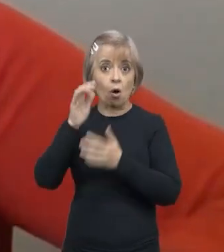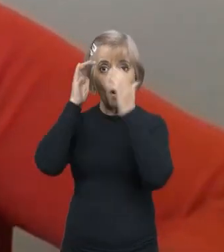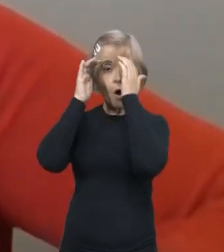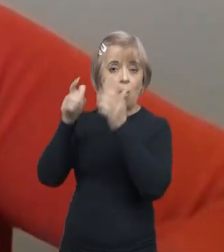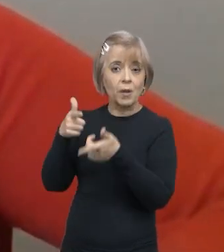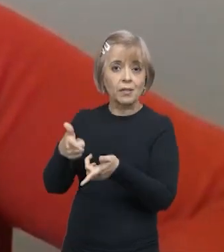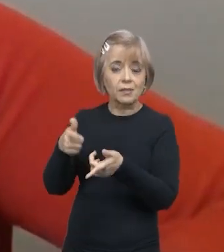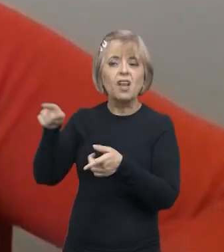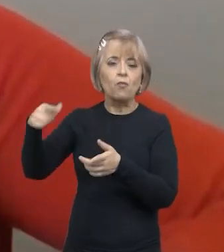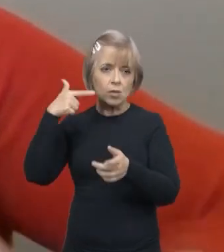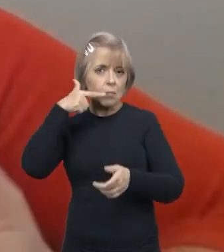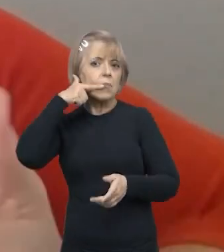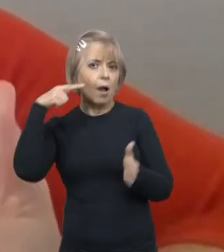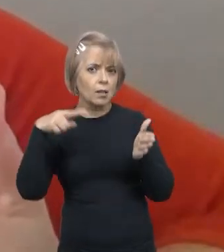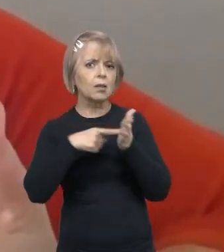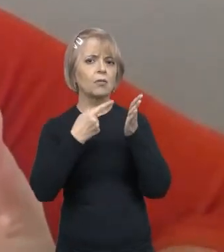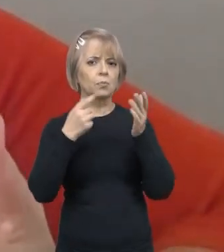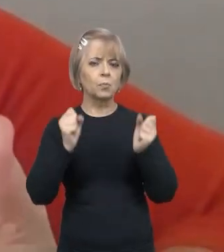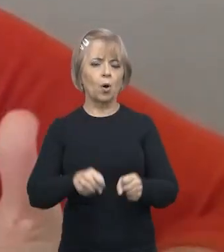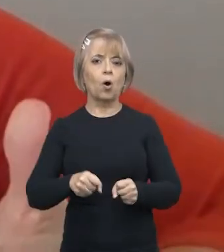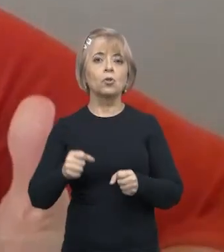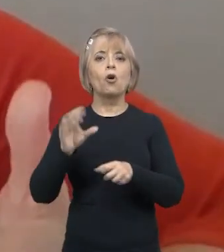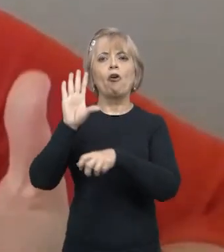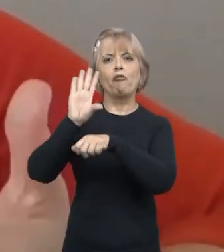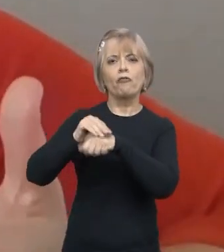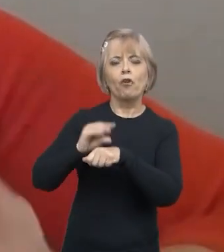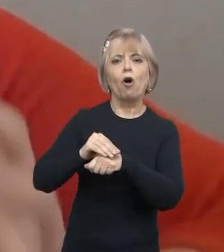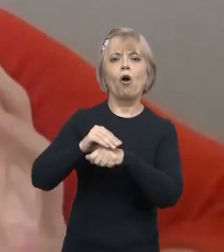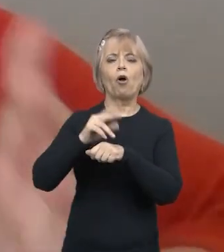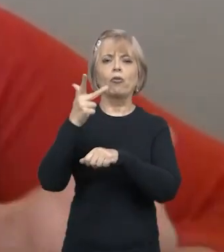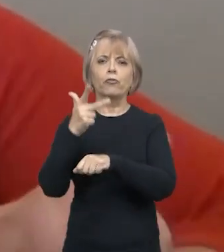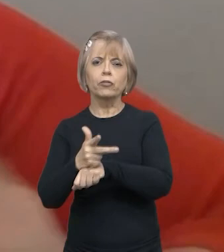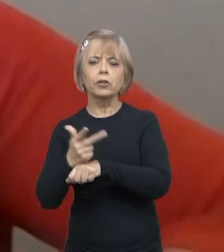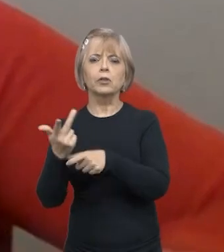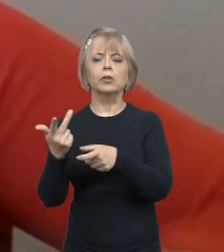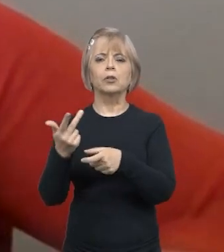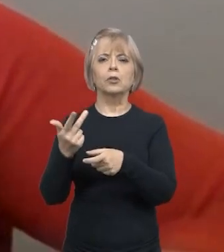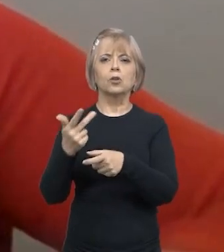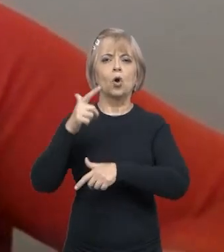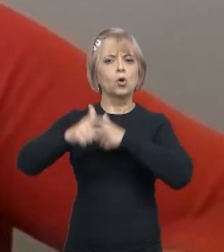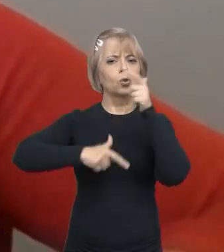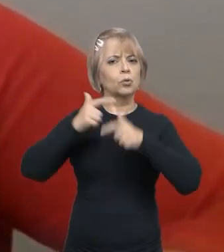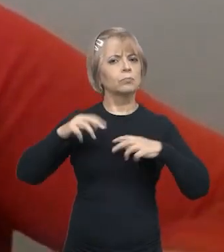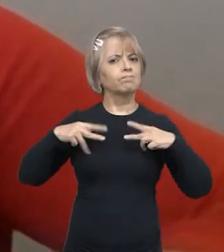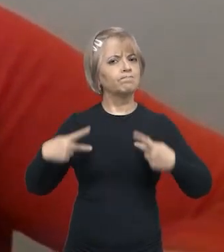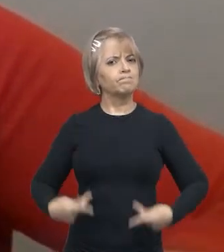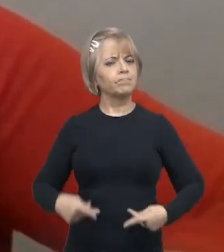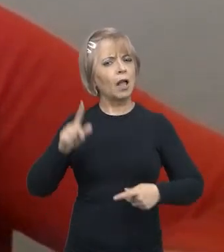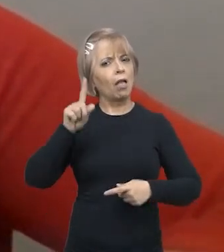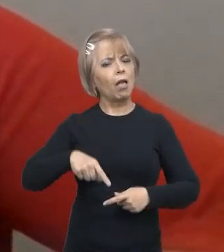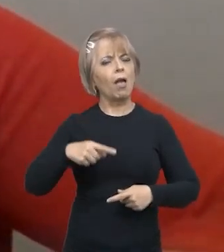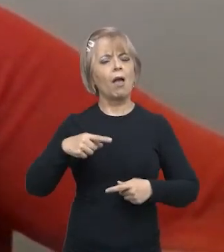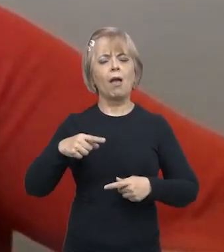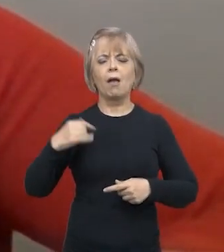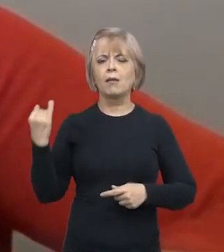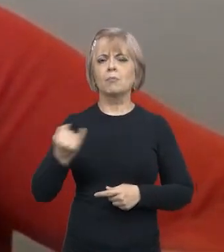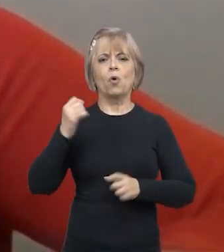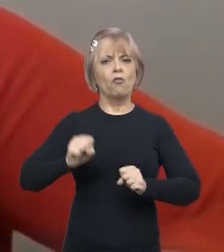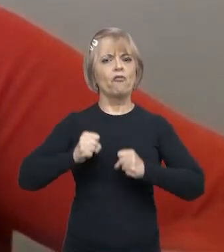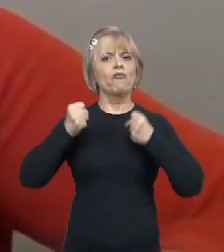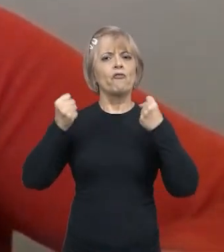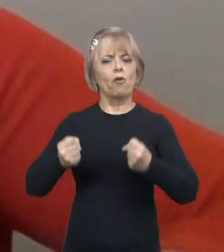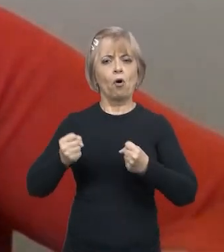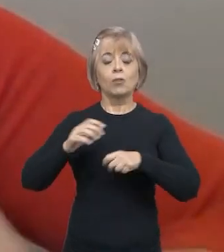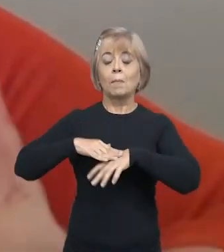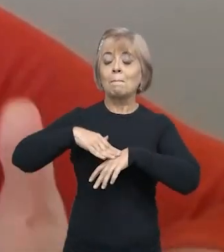comunica ao Ministério Público. Né, nós recebemos fotos, nós recebemos vídeos e a atuação do Ministério Público, ela é muito, muito reforçada, tenho